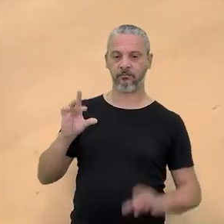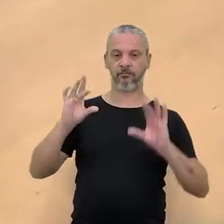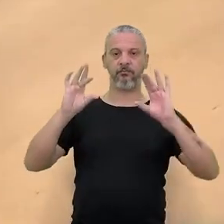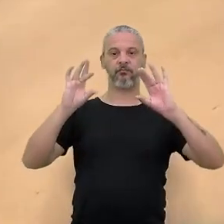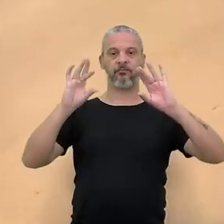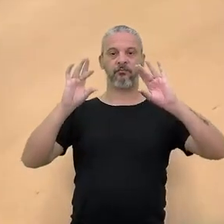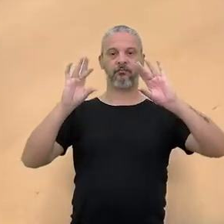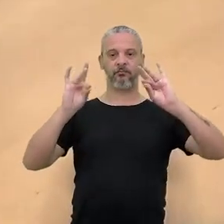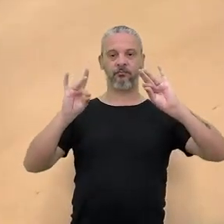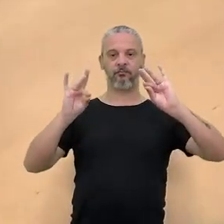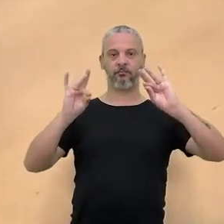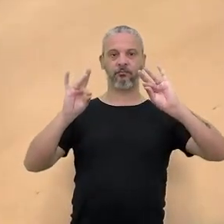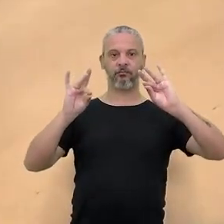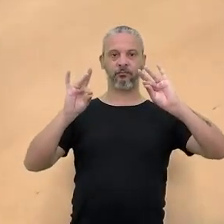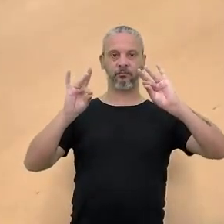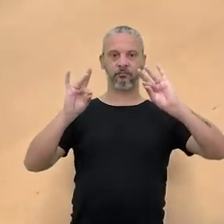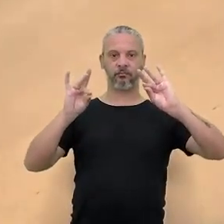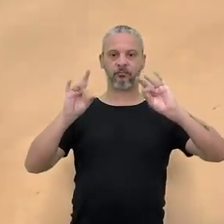aqui.